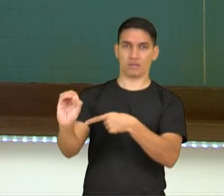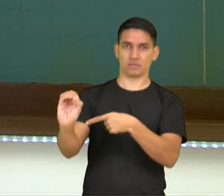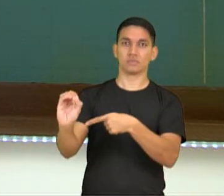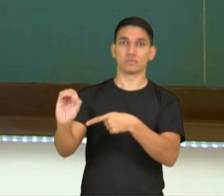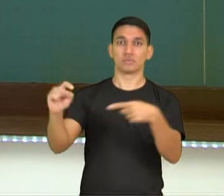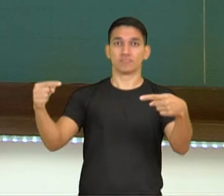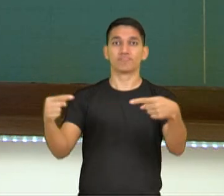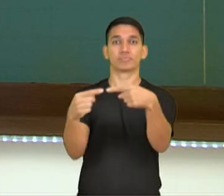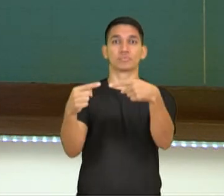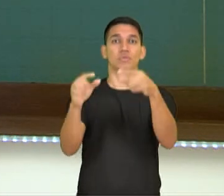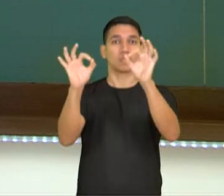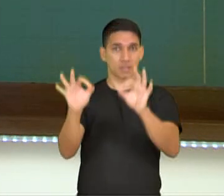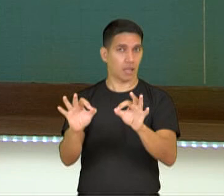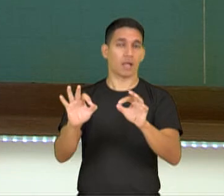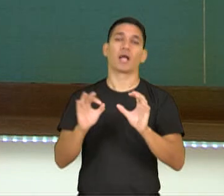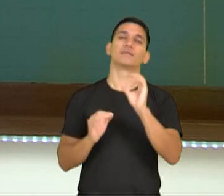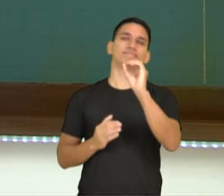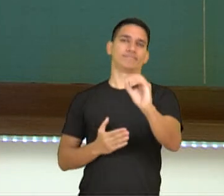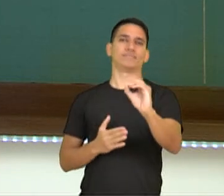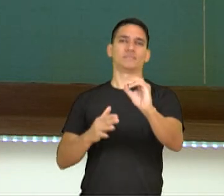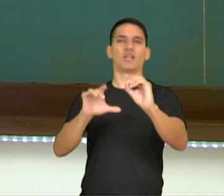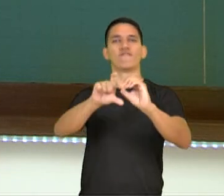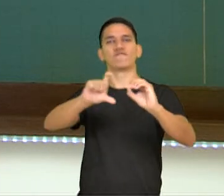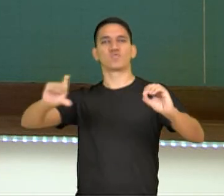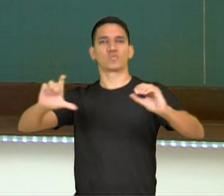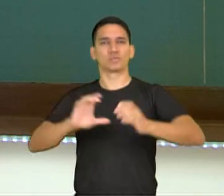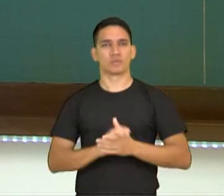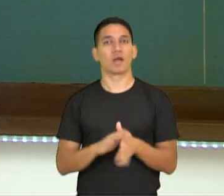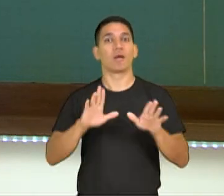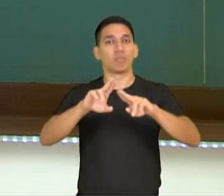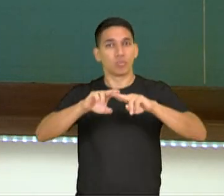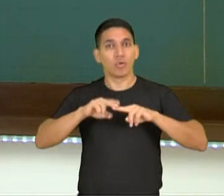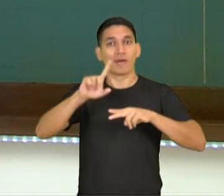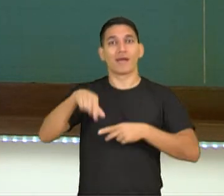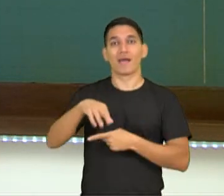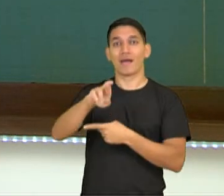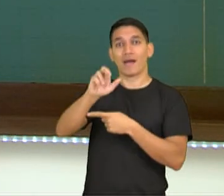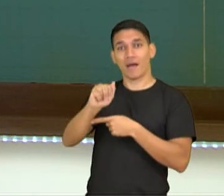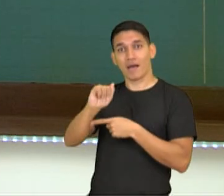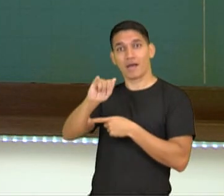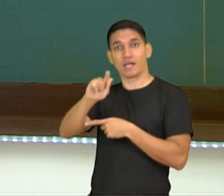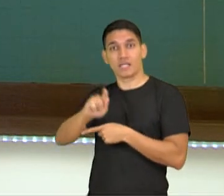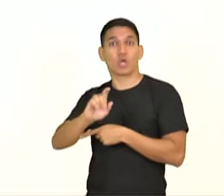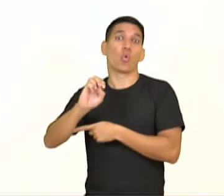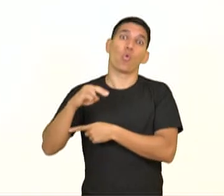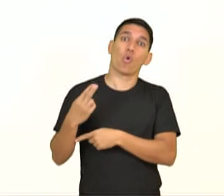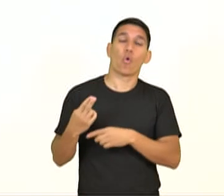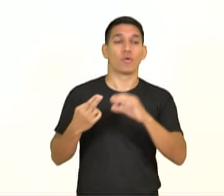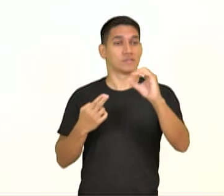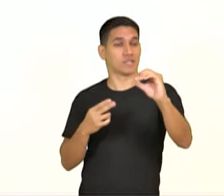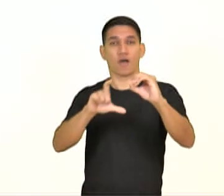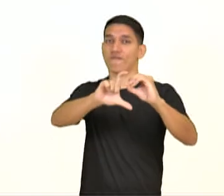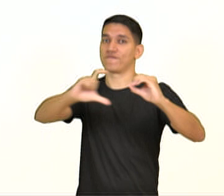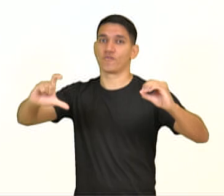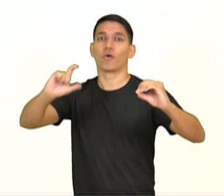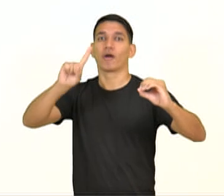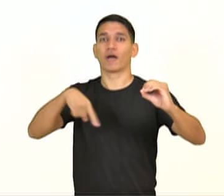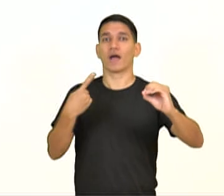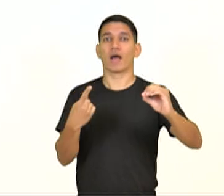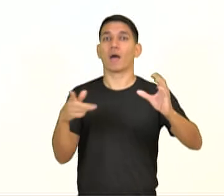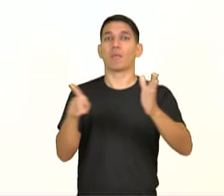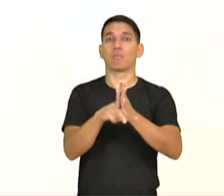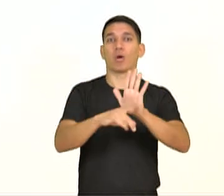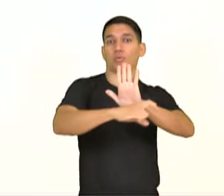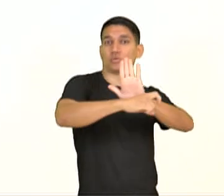ser o quê? Exatamente o zero da função, tá? Então, é raiz ou zero de uma função, é o valor do seu domínio,